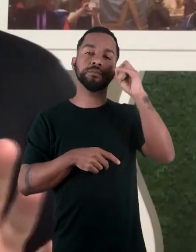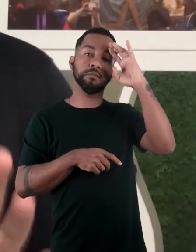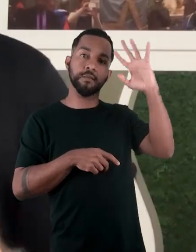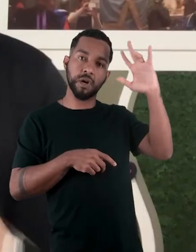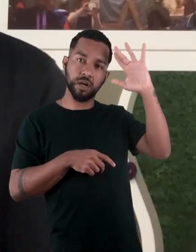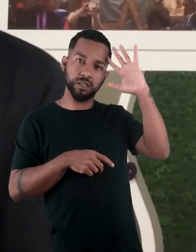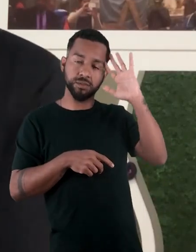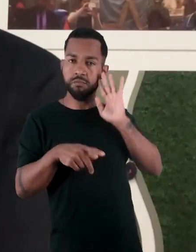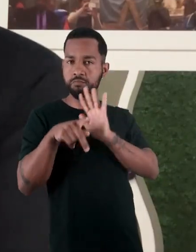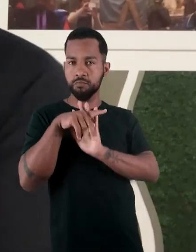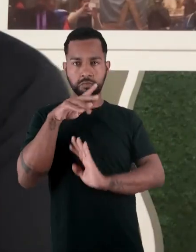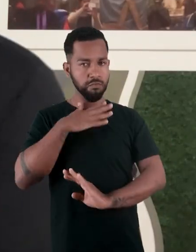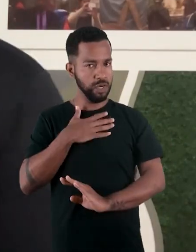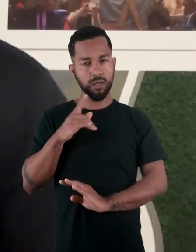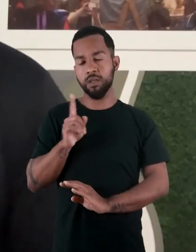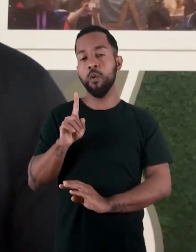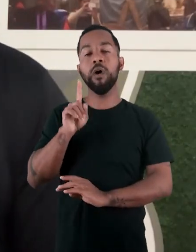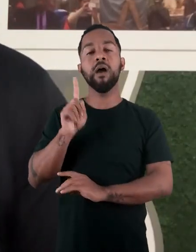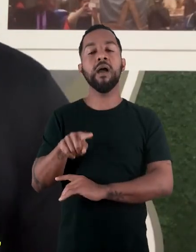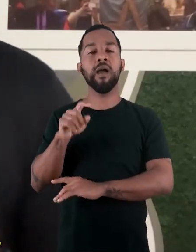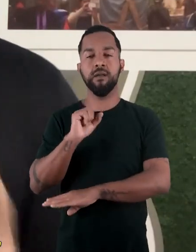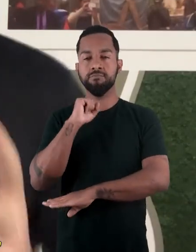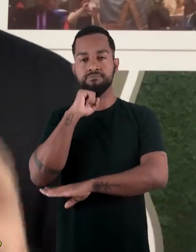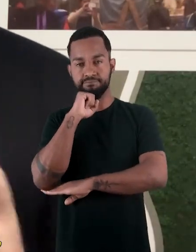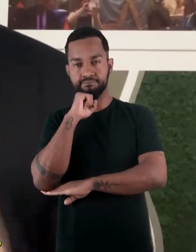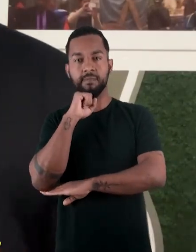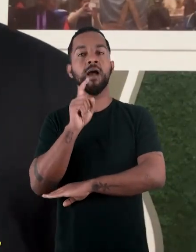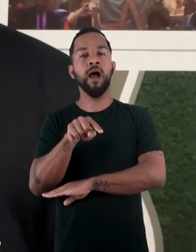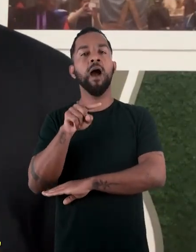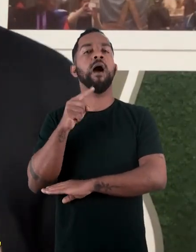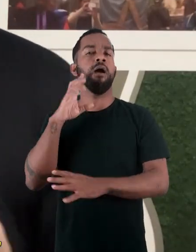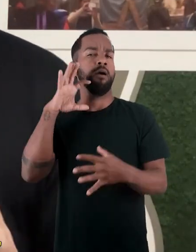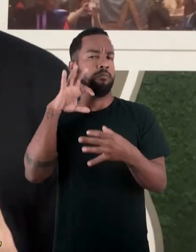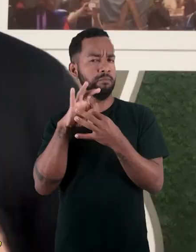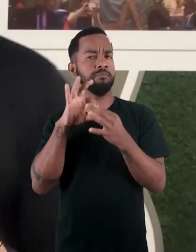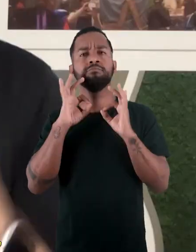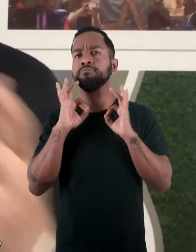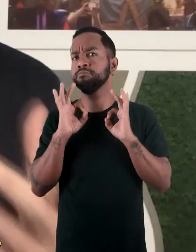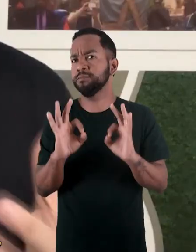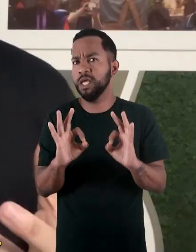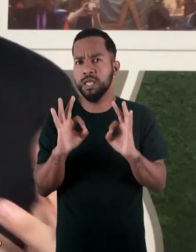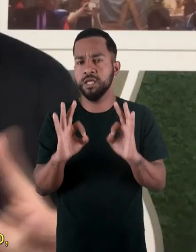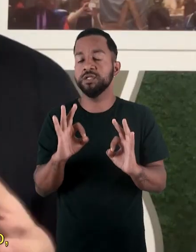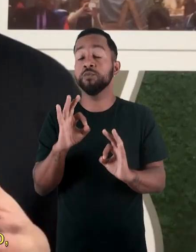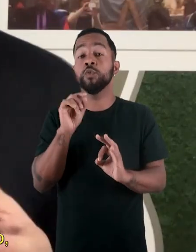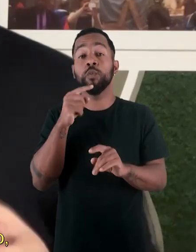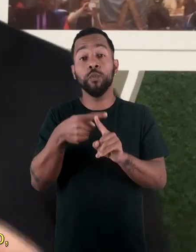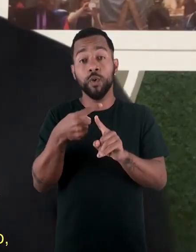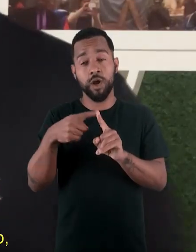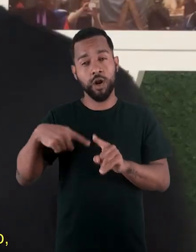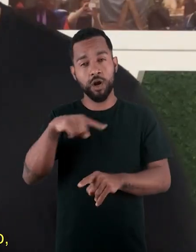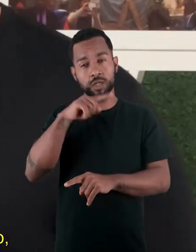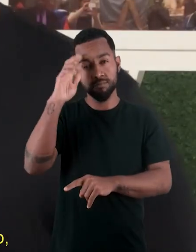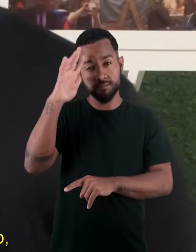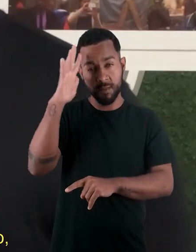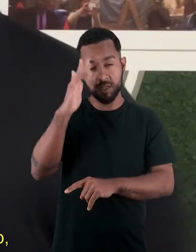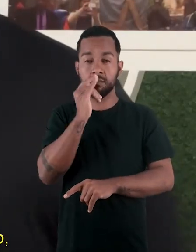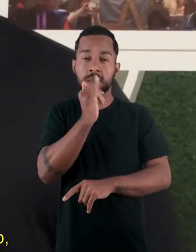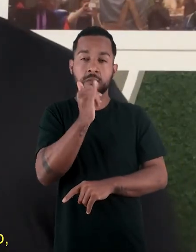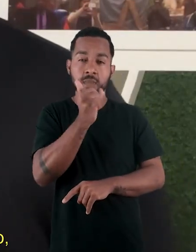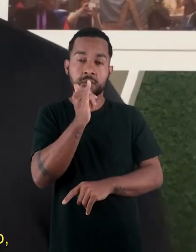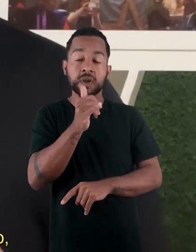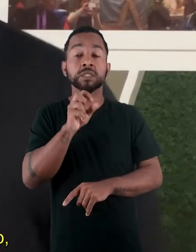frase não é minha, essa frase é do Aristóteles e faz total sentido quando a gente pensa em contação de história, porque quando eu vou narrar um